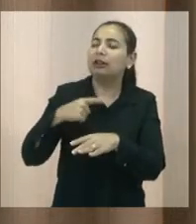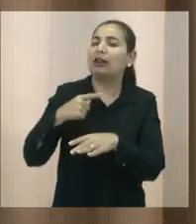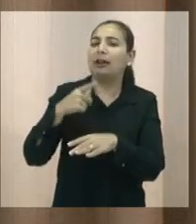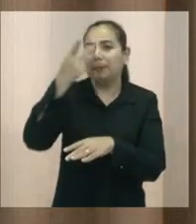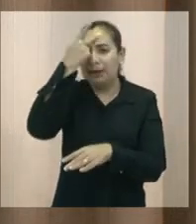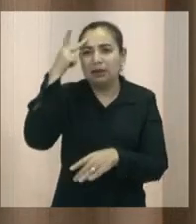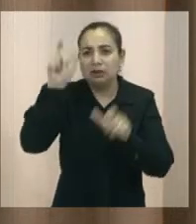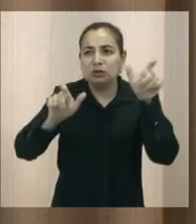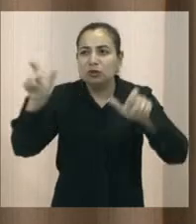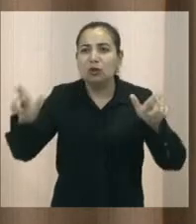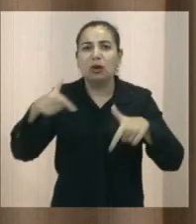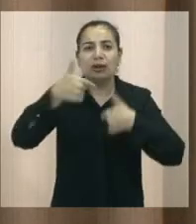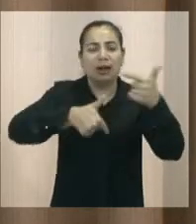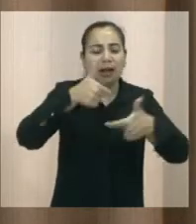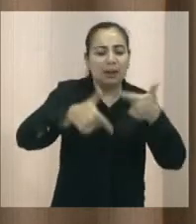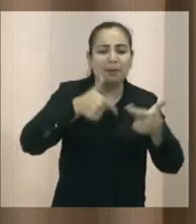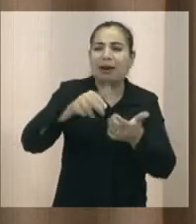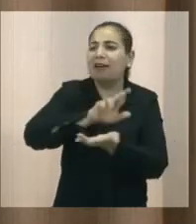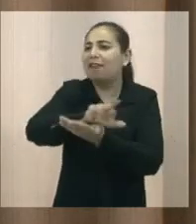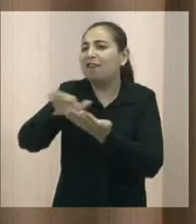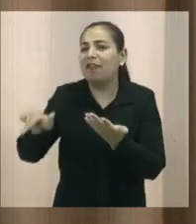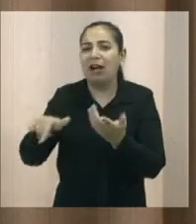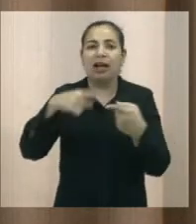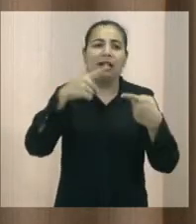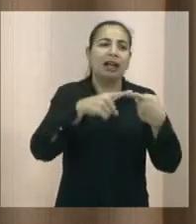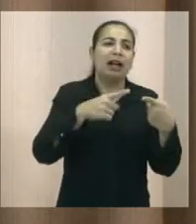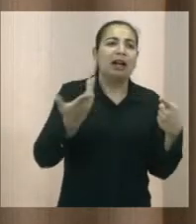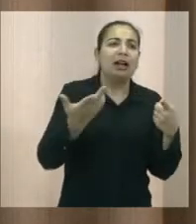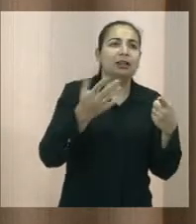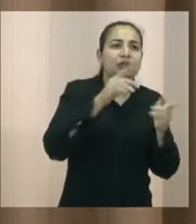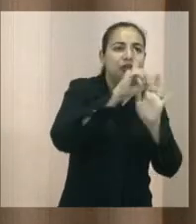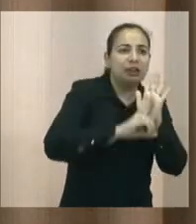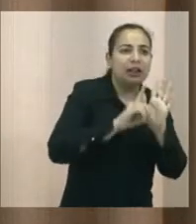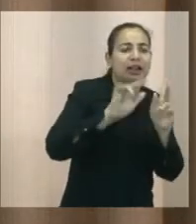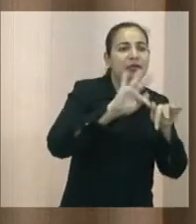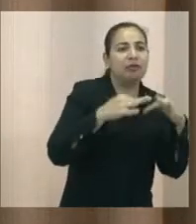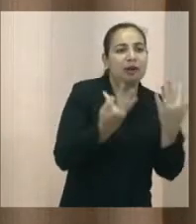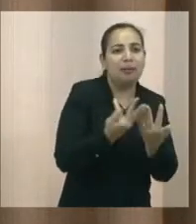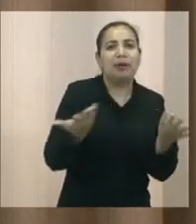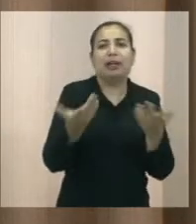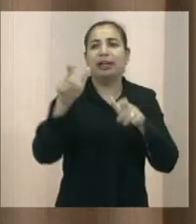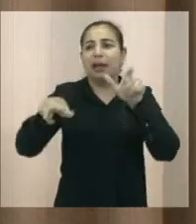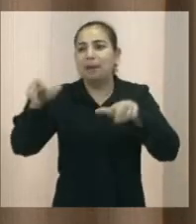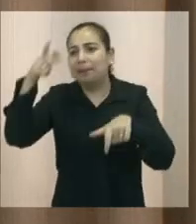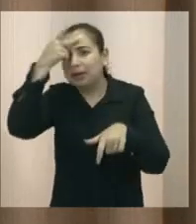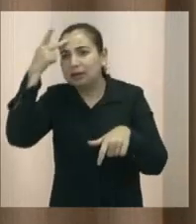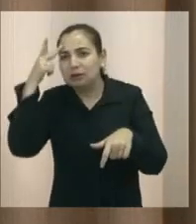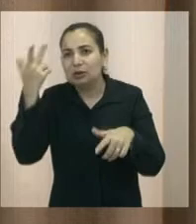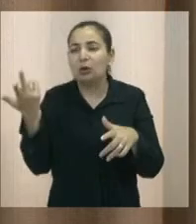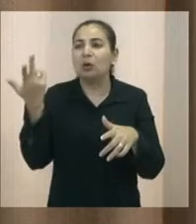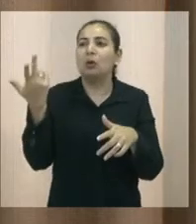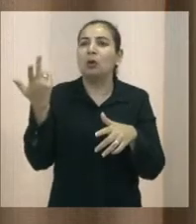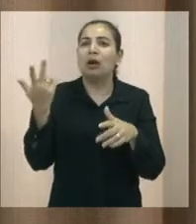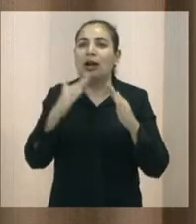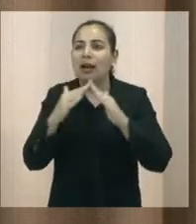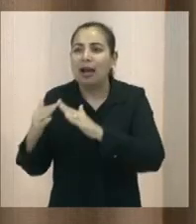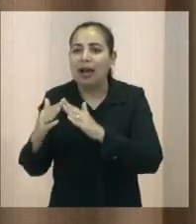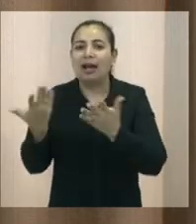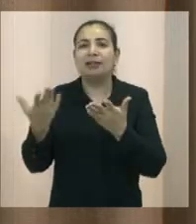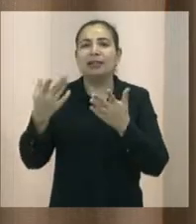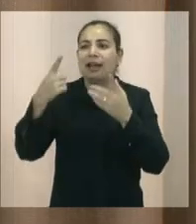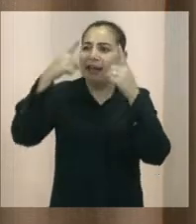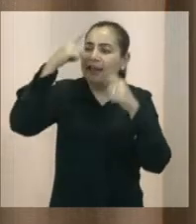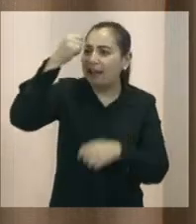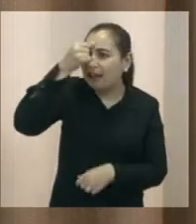com saúde, trabalha com as questões de direito de família, trabalha para evitar a violência doméstica